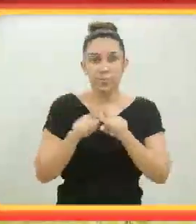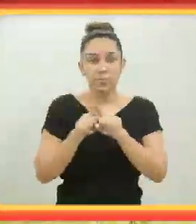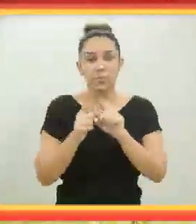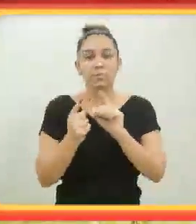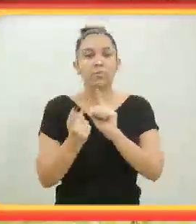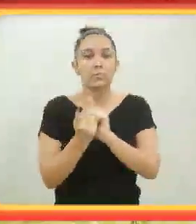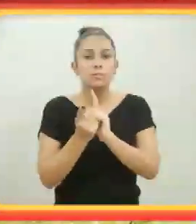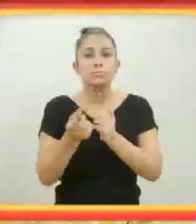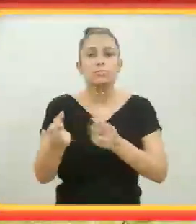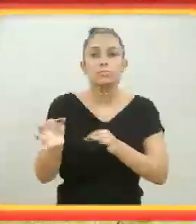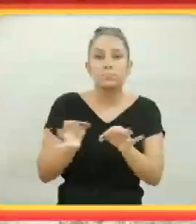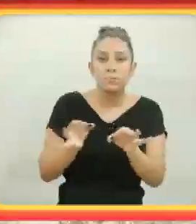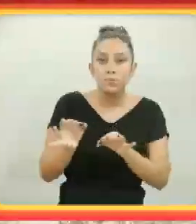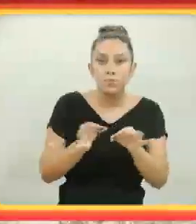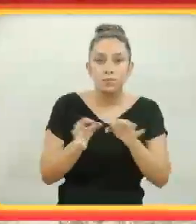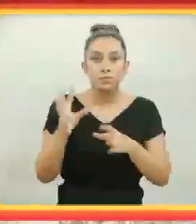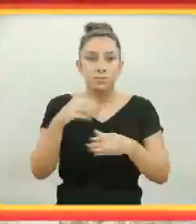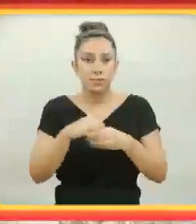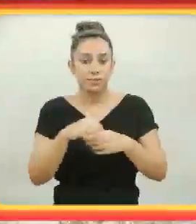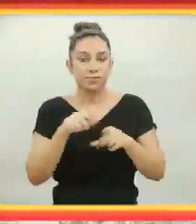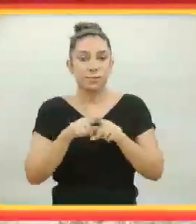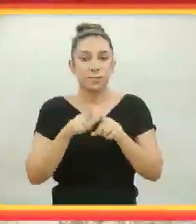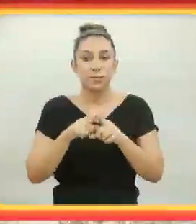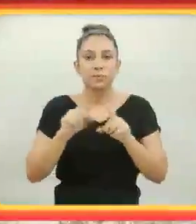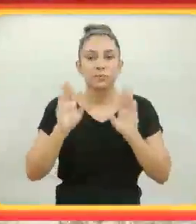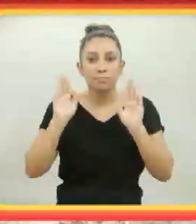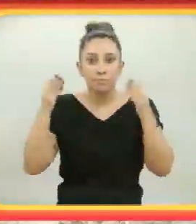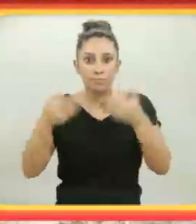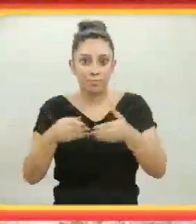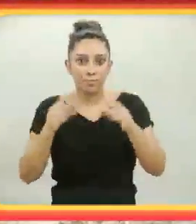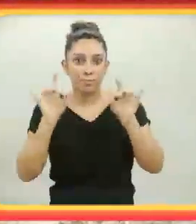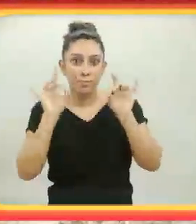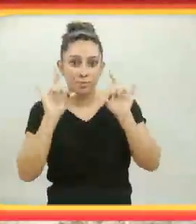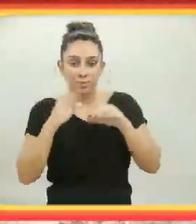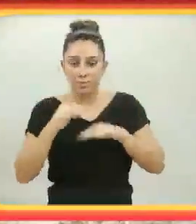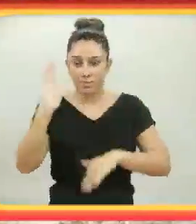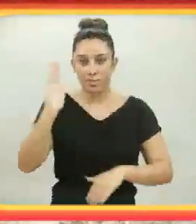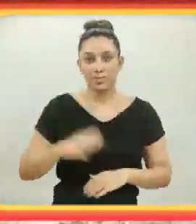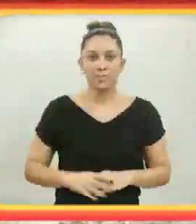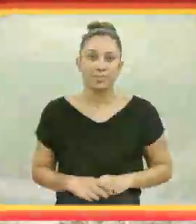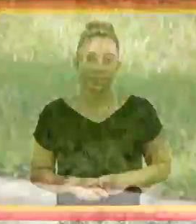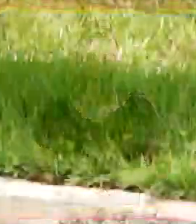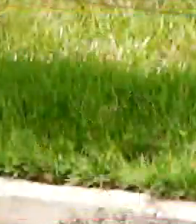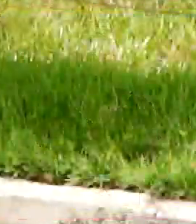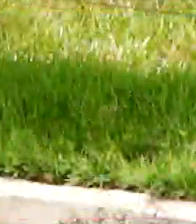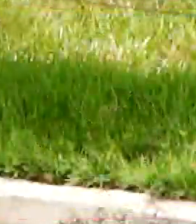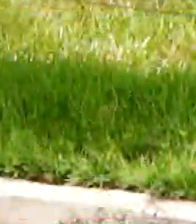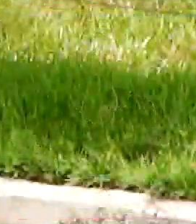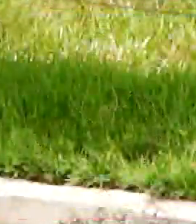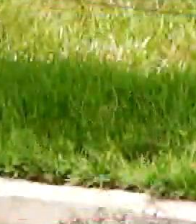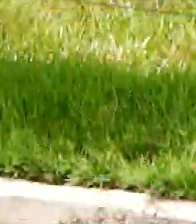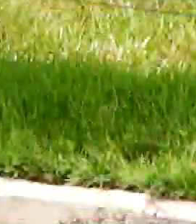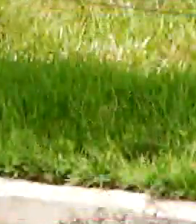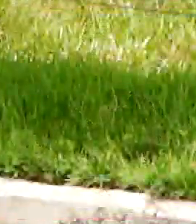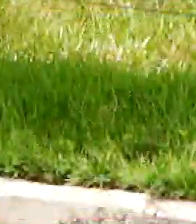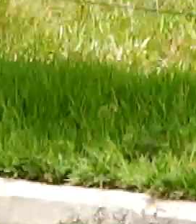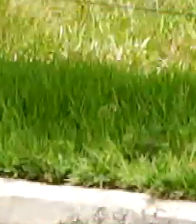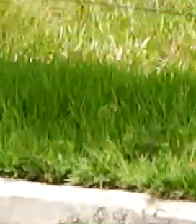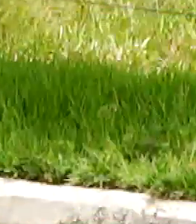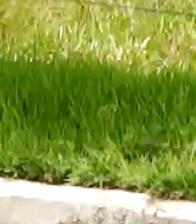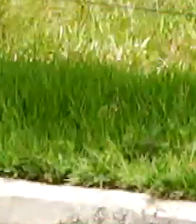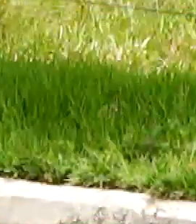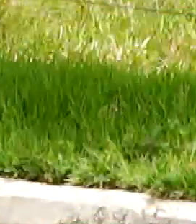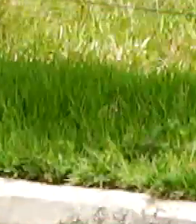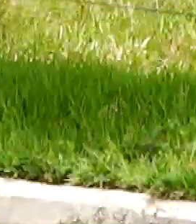com o serviço online. Sim, e quando passar a pandemia eu pretendo atender as pessoas, atender